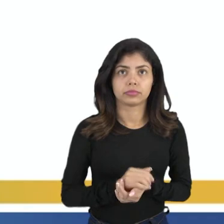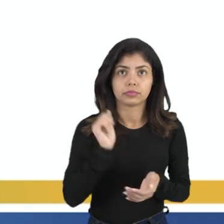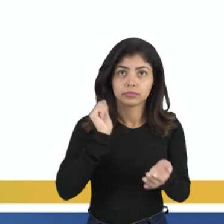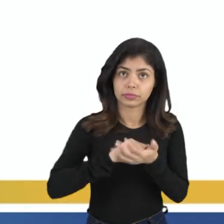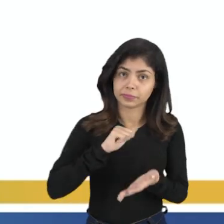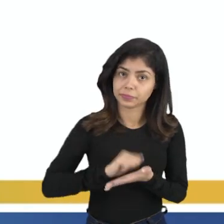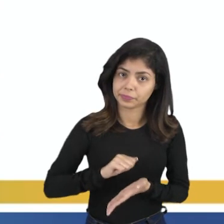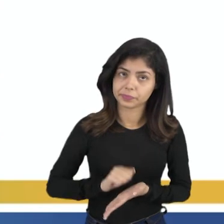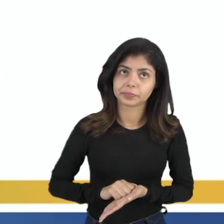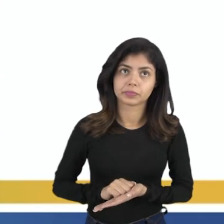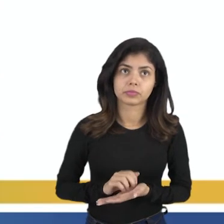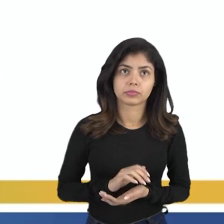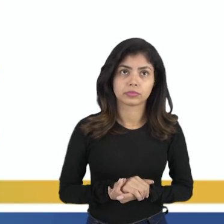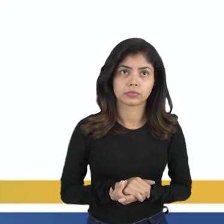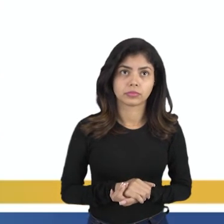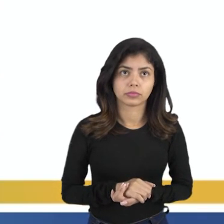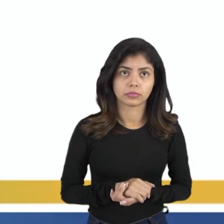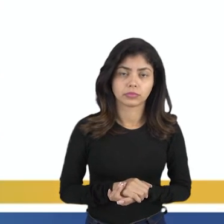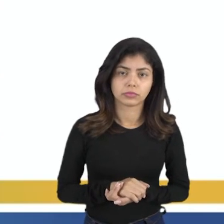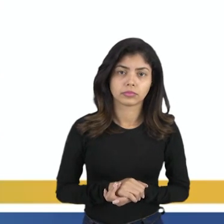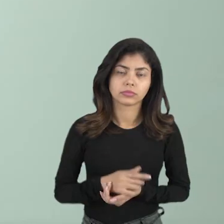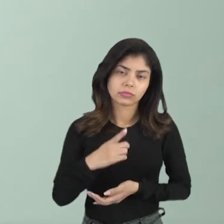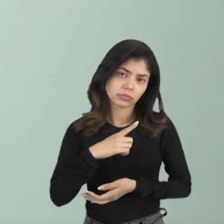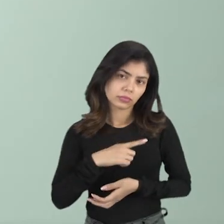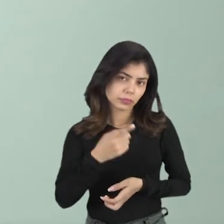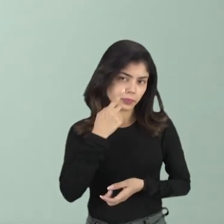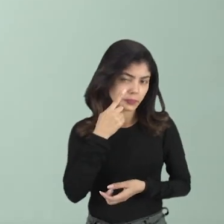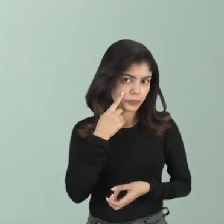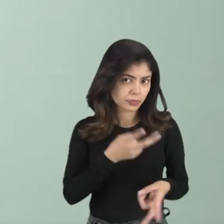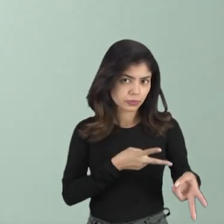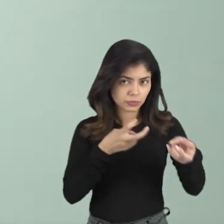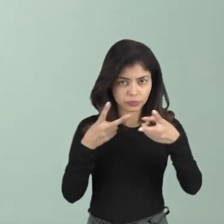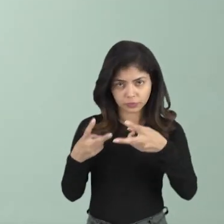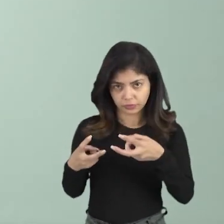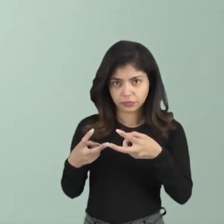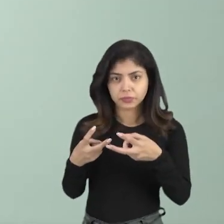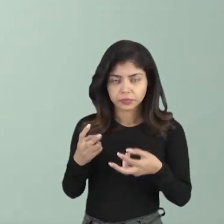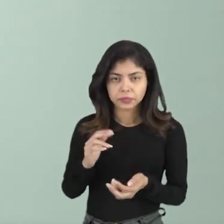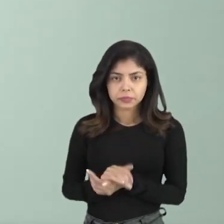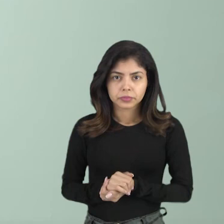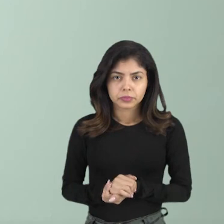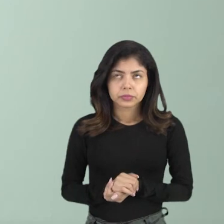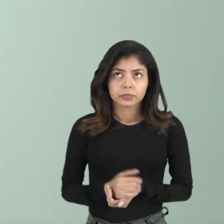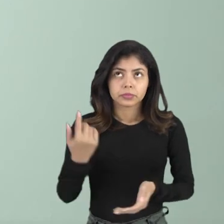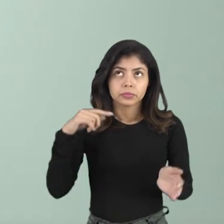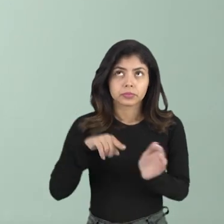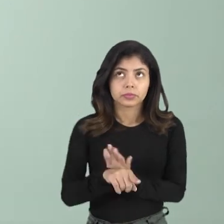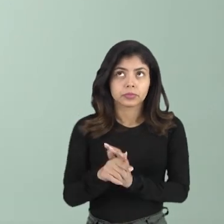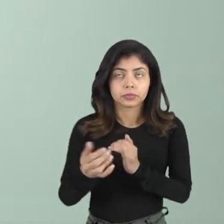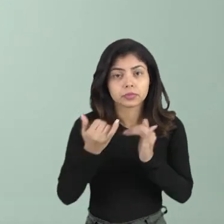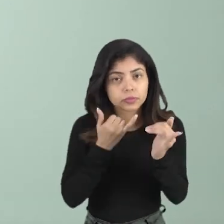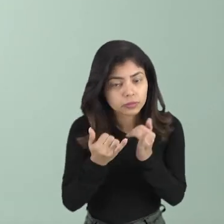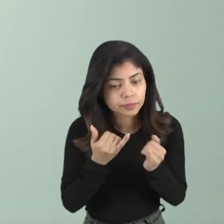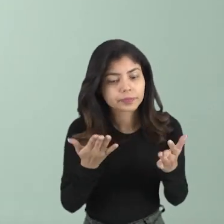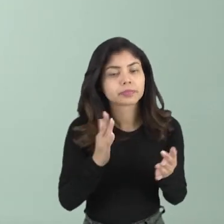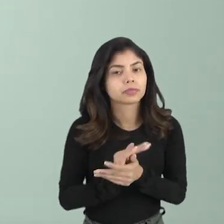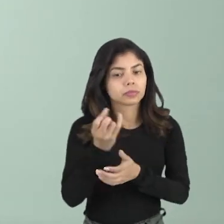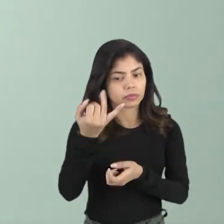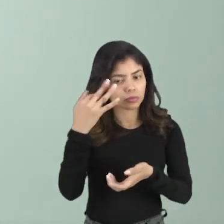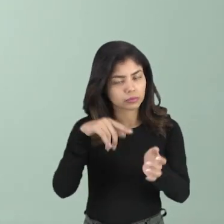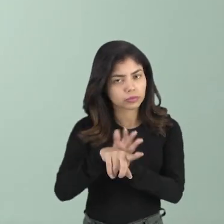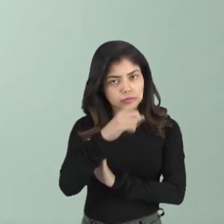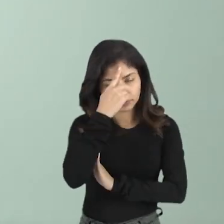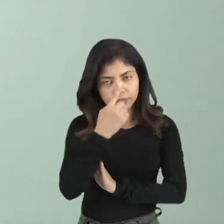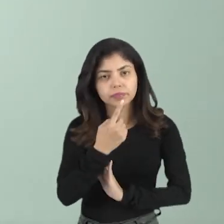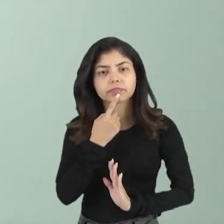de escrever. Então, é imprescindível que você preste atenção nos comandos, que são os enunciados das questões,